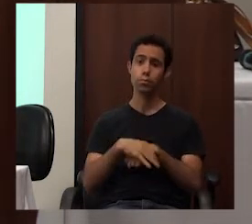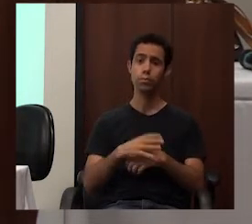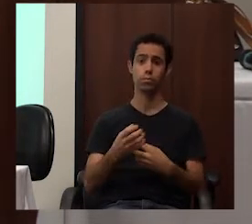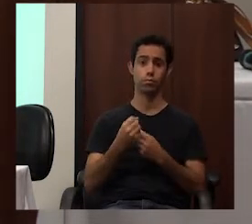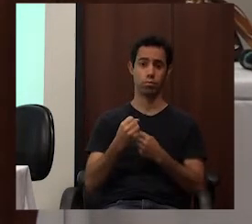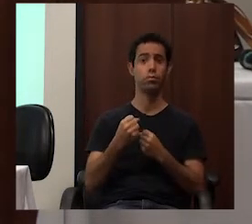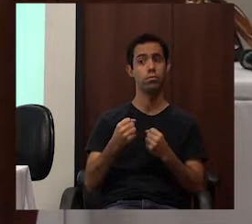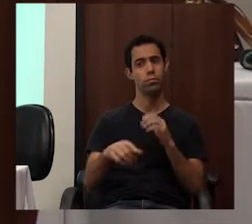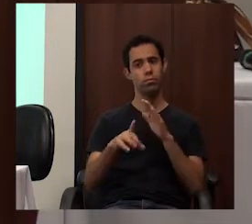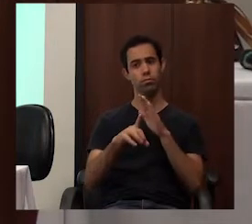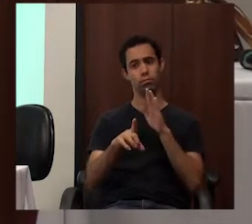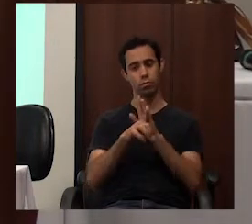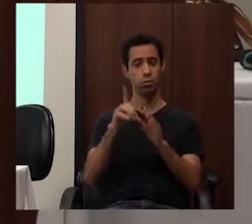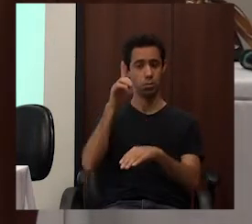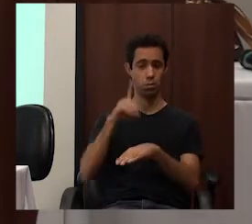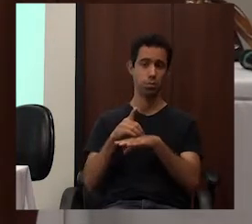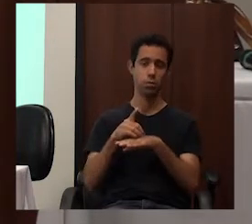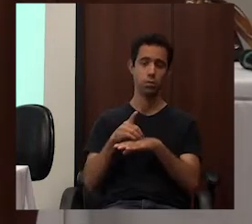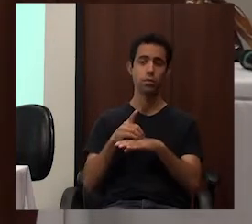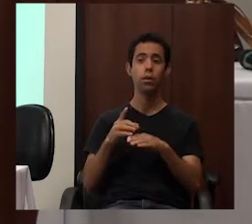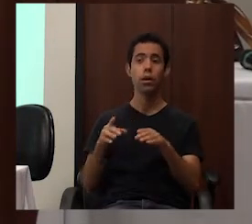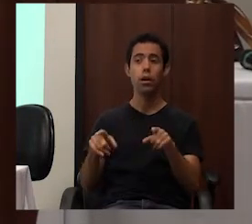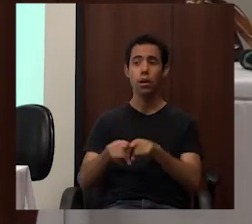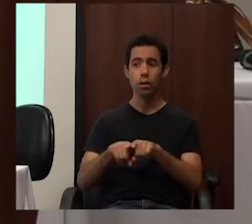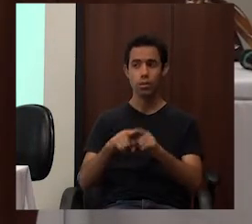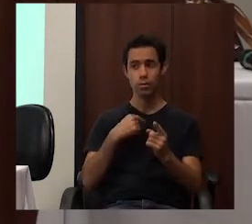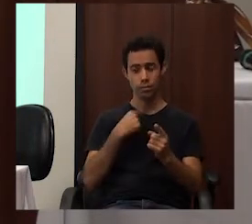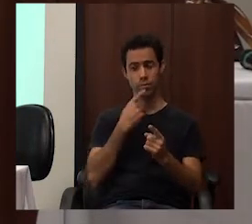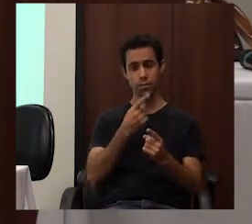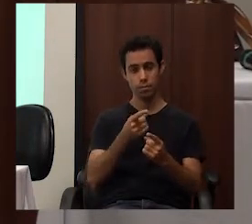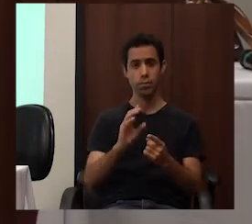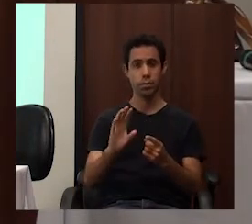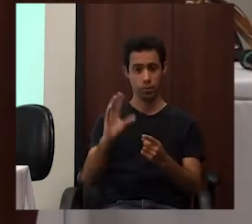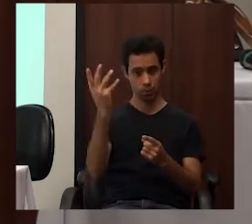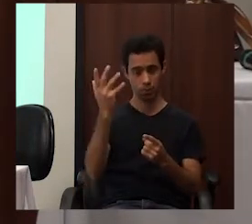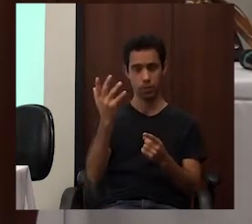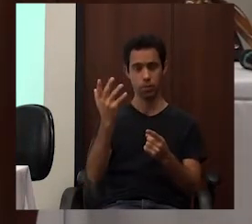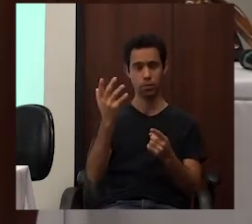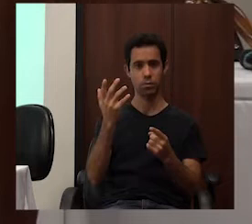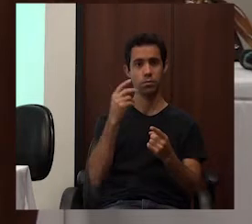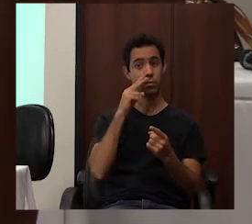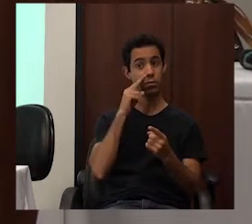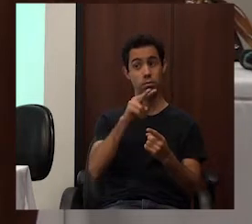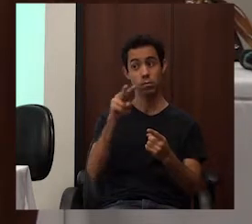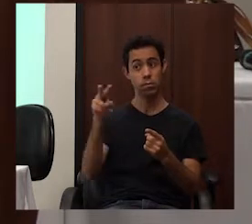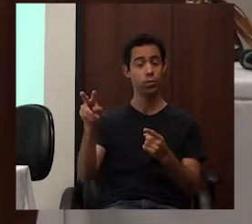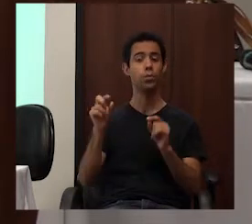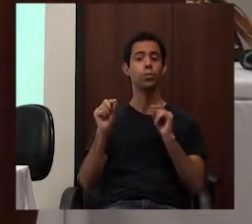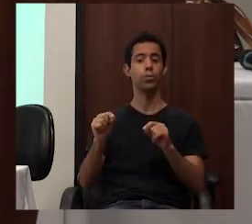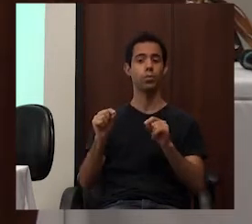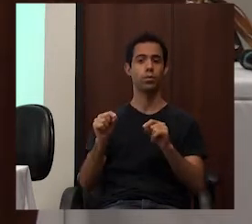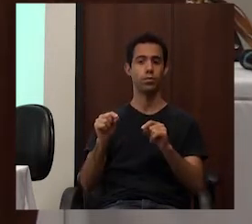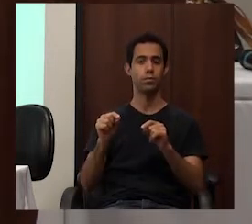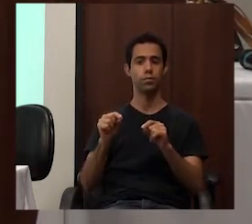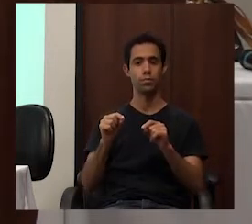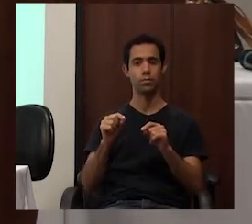esse direito. A judicialização hoje, quando ela ocorre, ela visa, normalmente